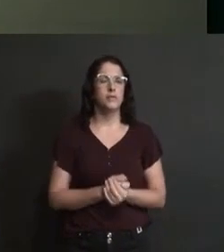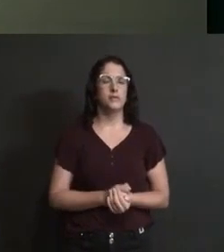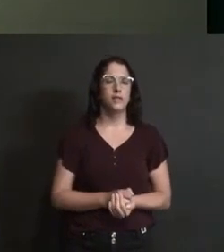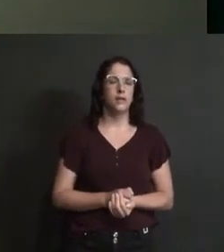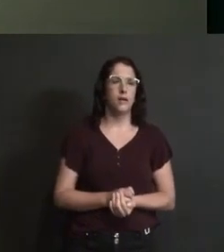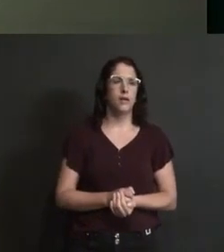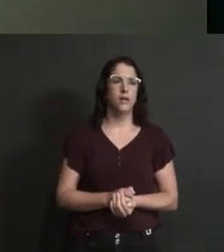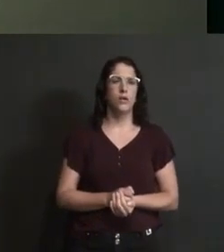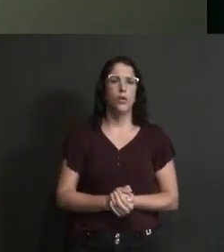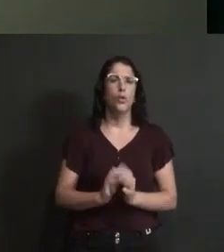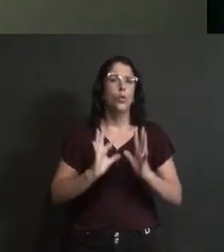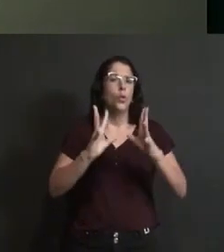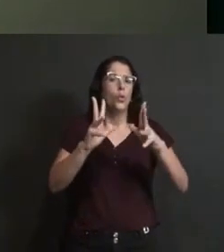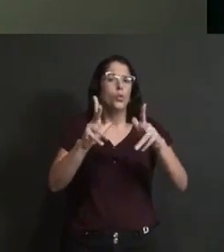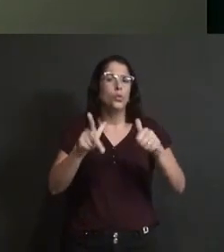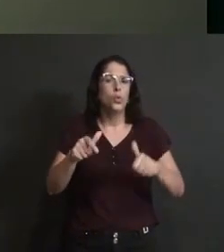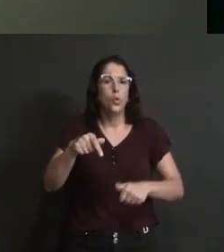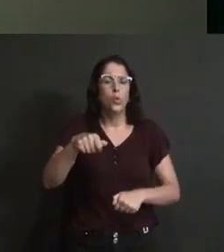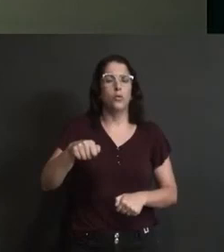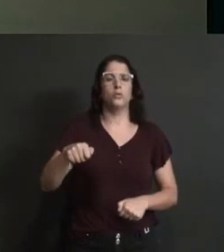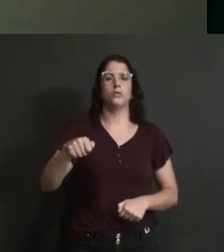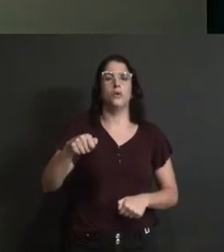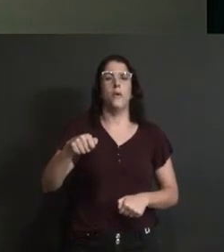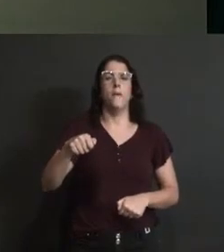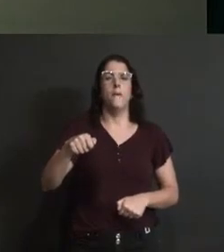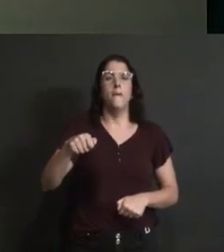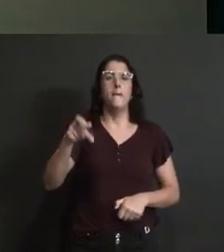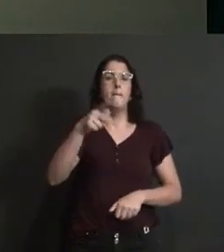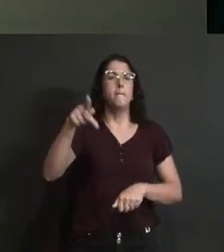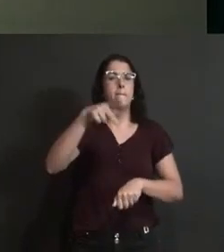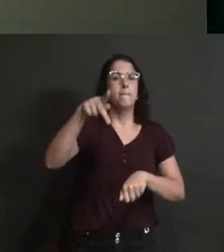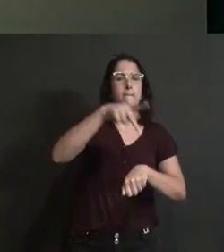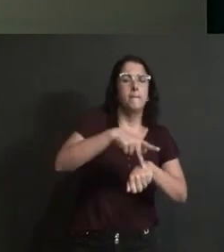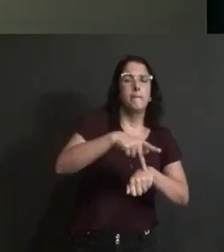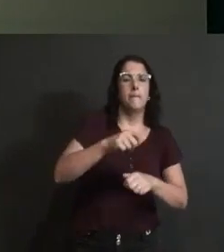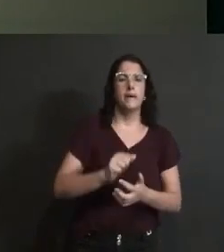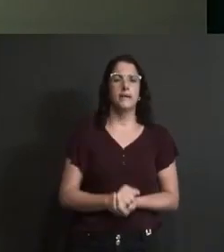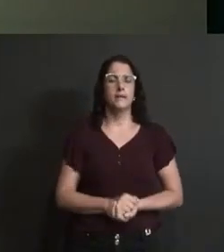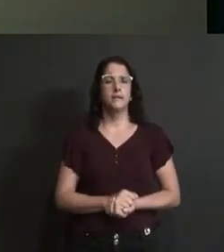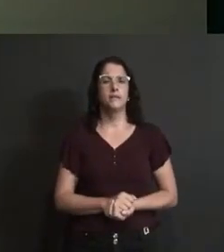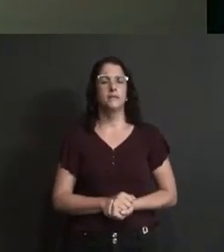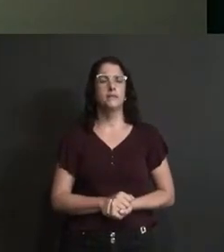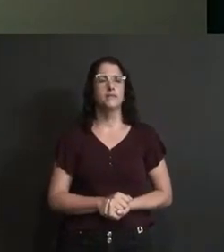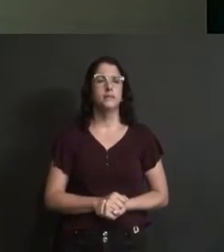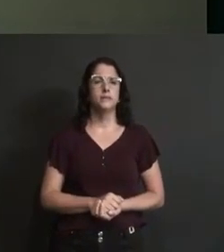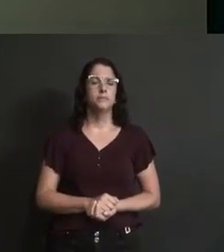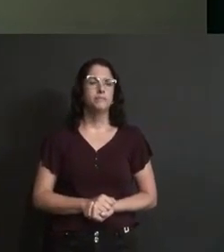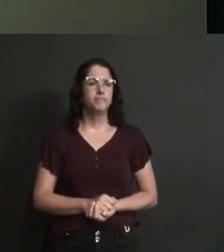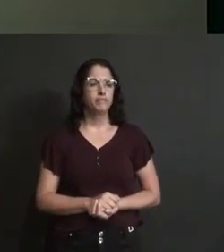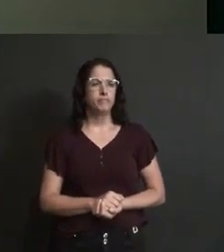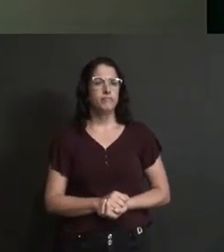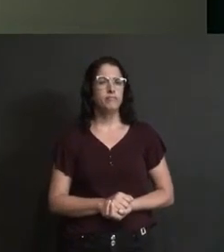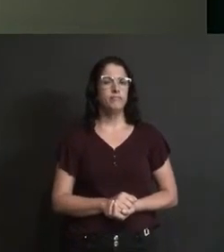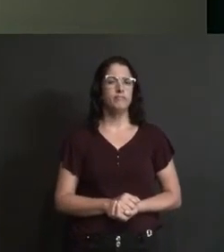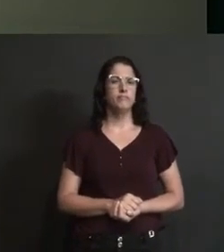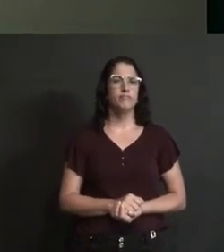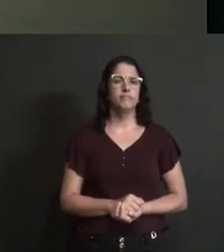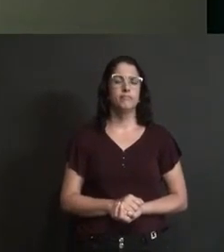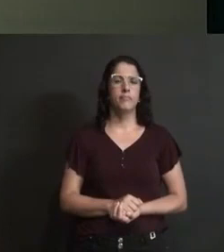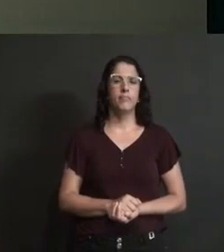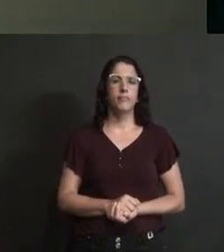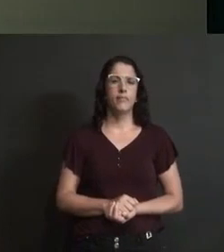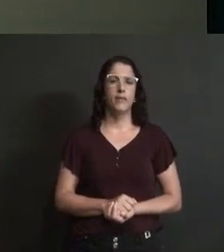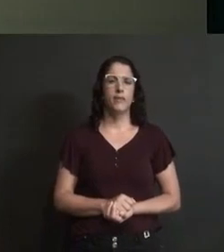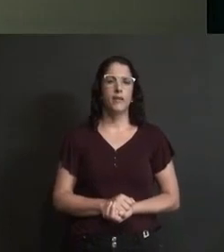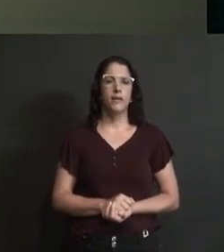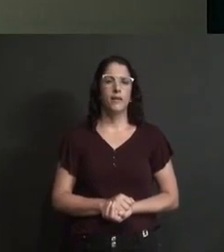políticos de toda a América Latina, através do parlamento. Ele é argentino, a Catarina Ding é filha de chinês, está nos